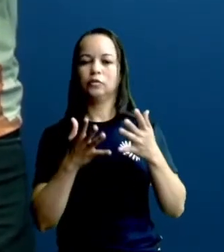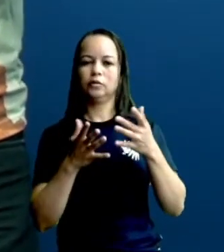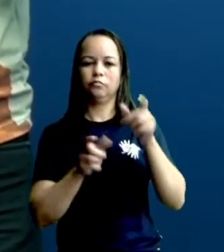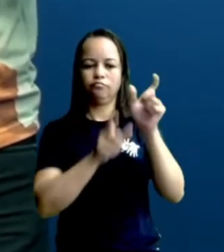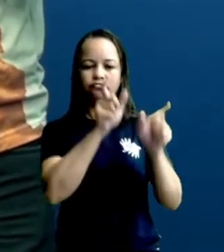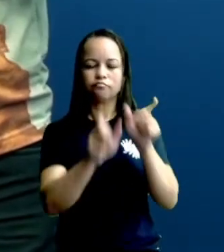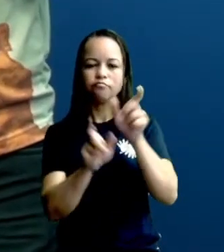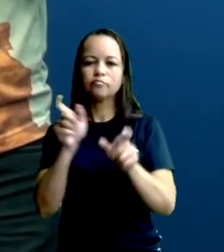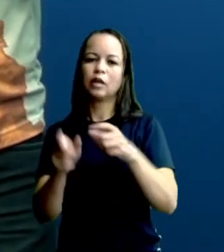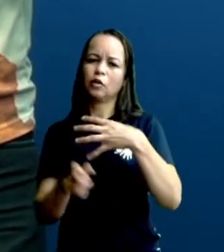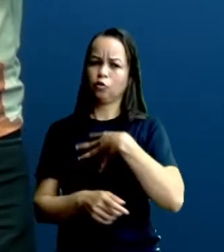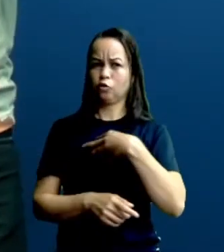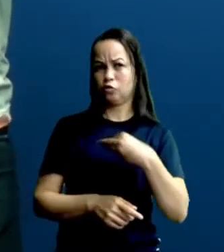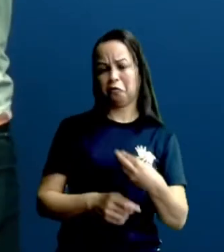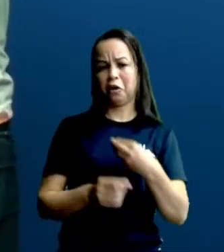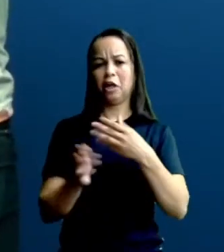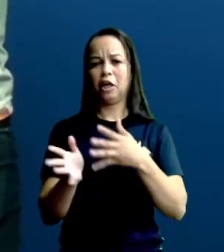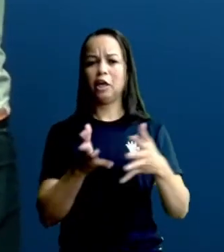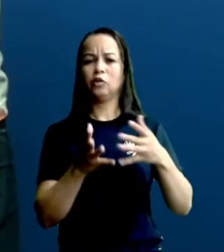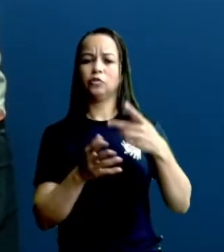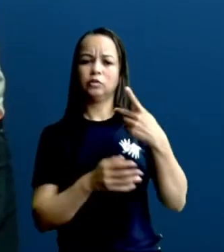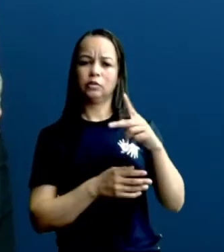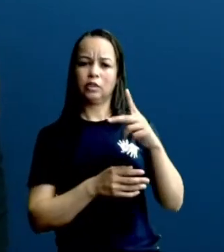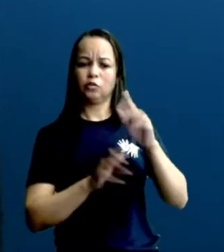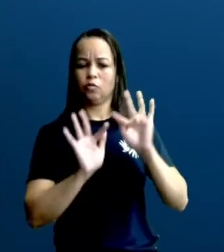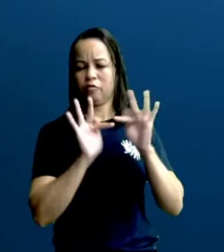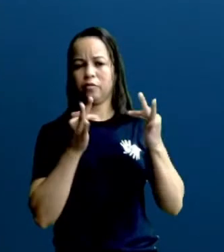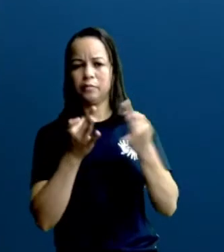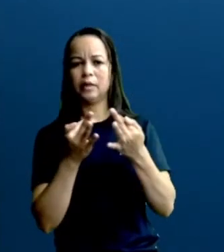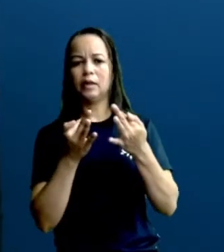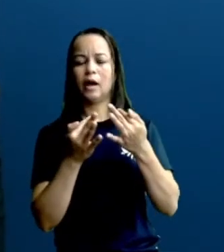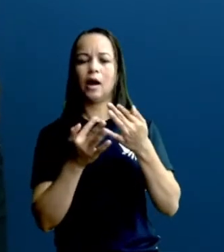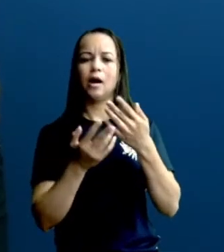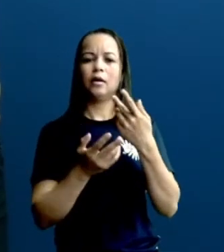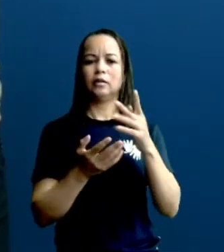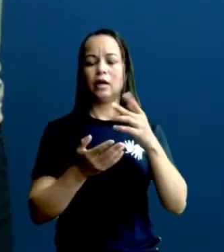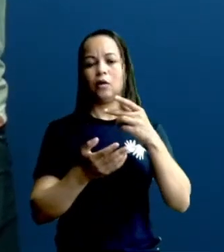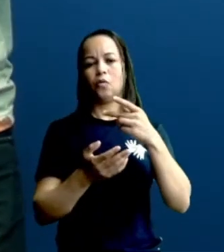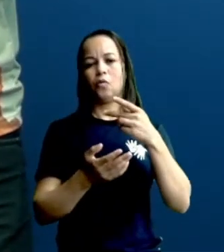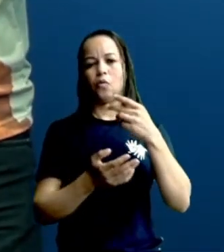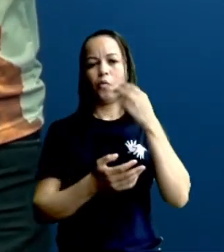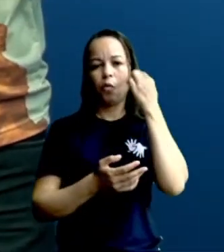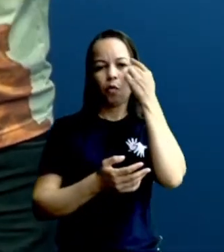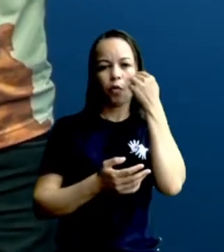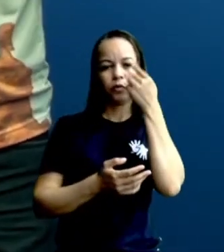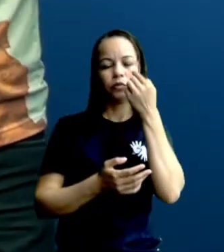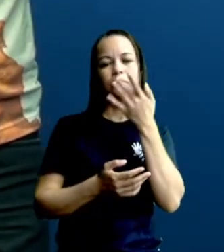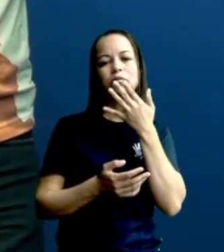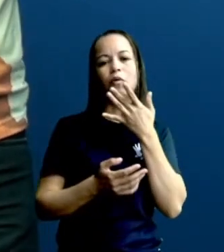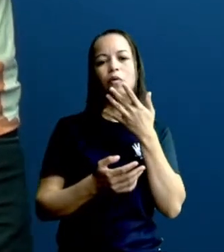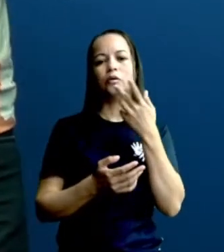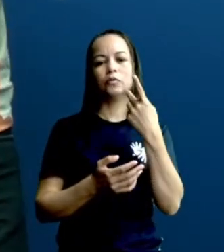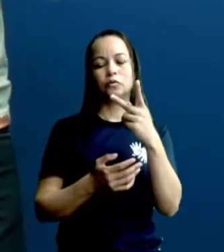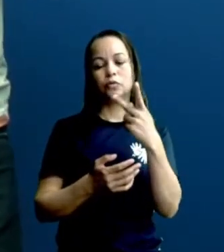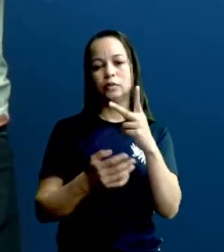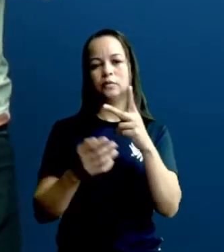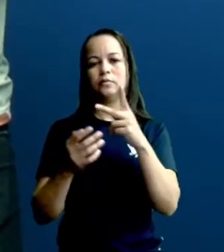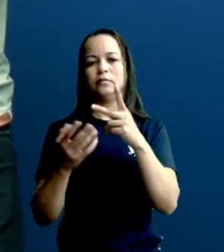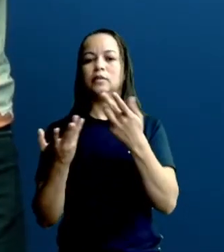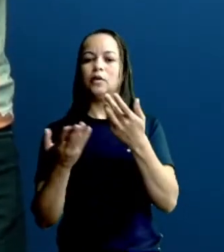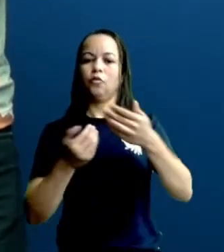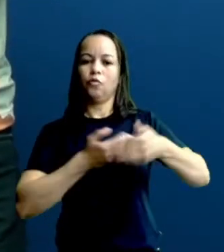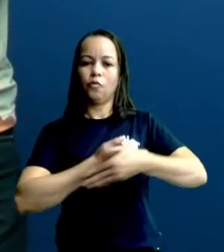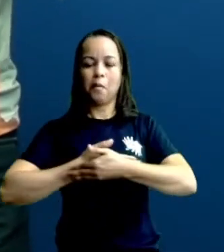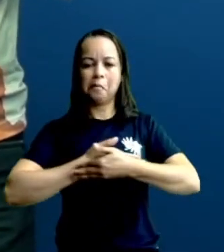descendente, do filho. Os descendentes a cor dos olhos do seu bebê depende da combinação desses 3